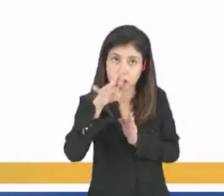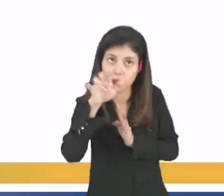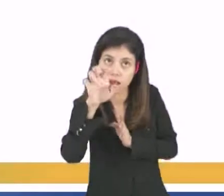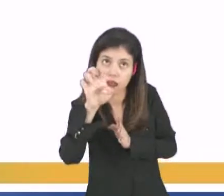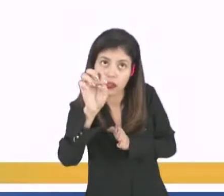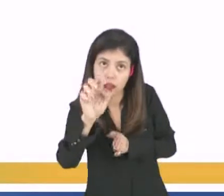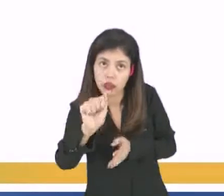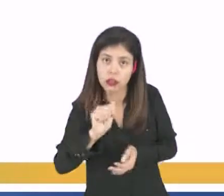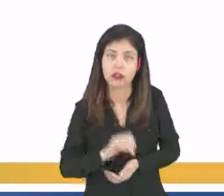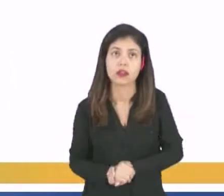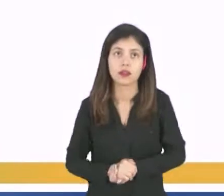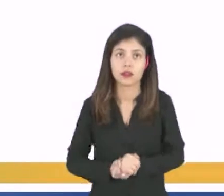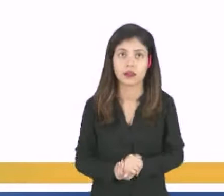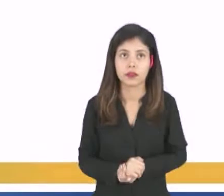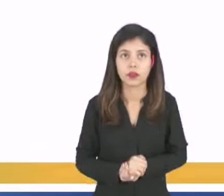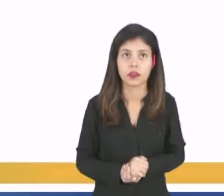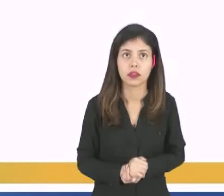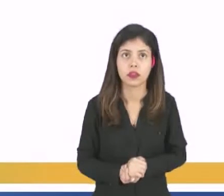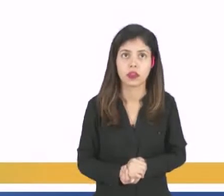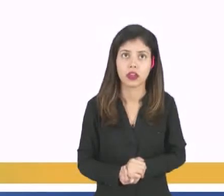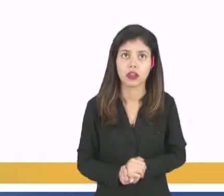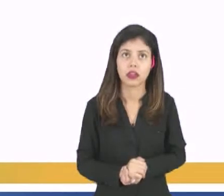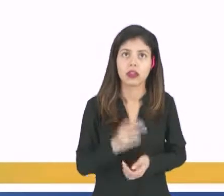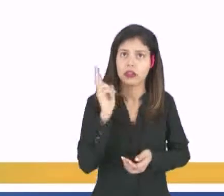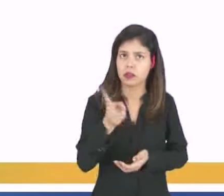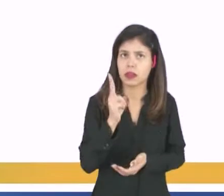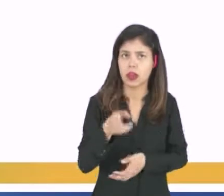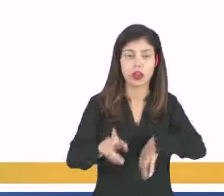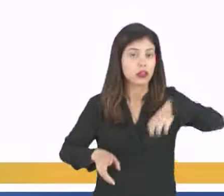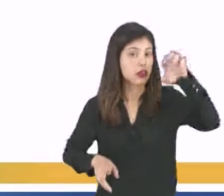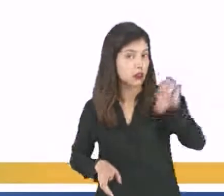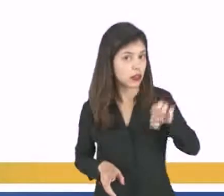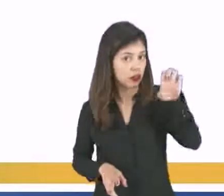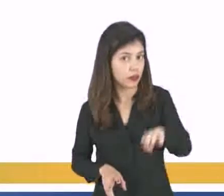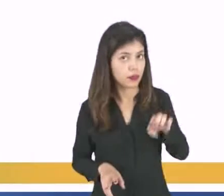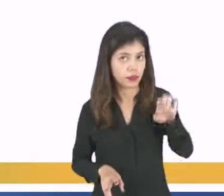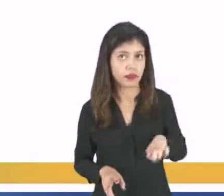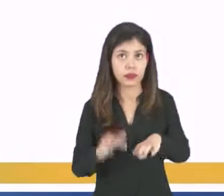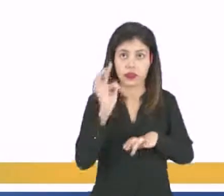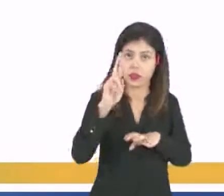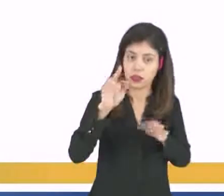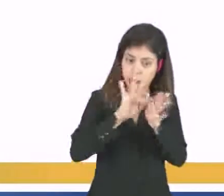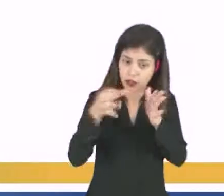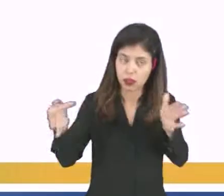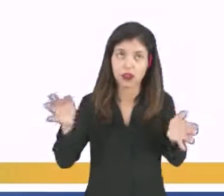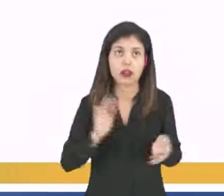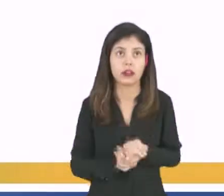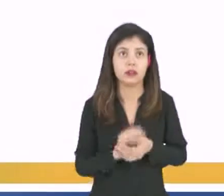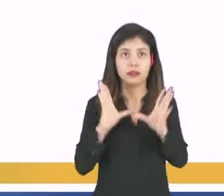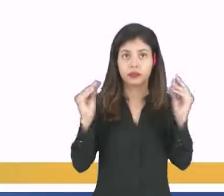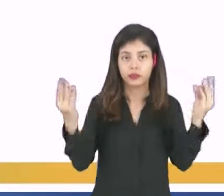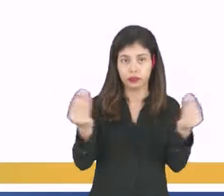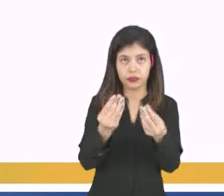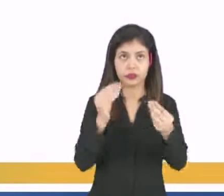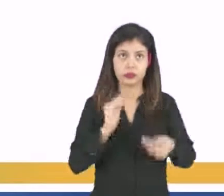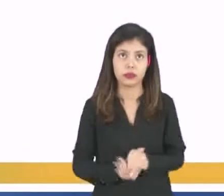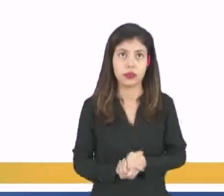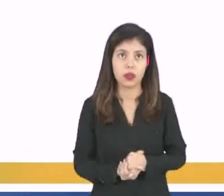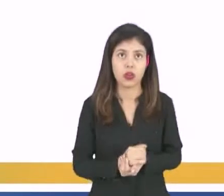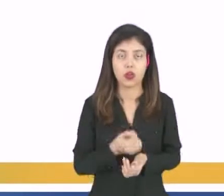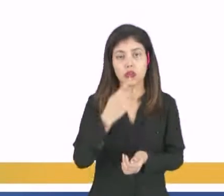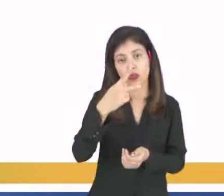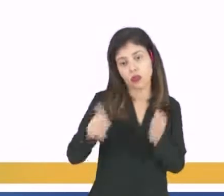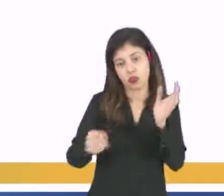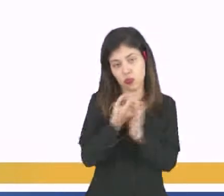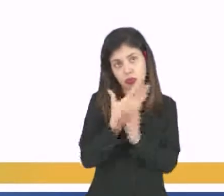como coeficientes, posicionados sempre à esquerda da fórmula da substância, seja